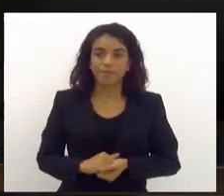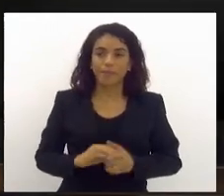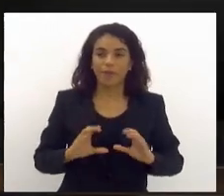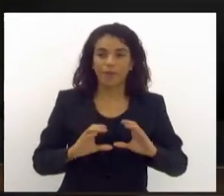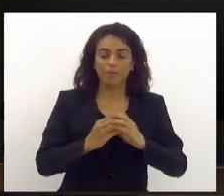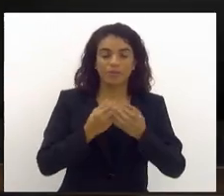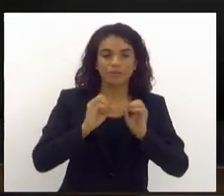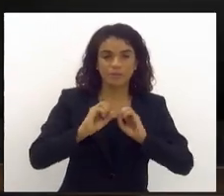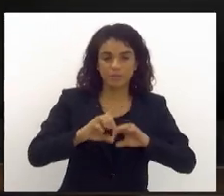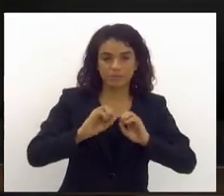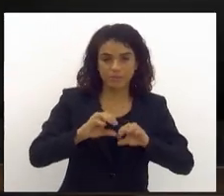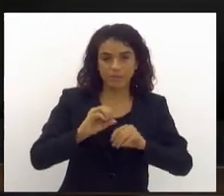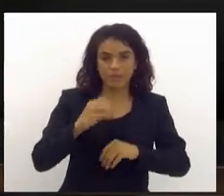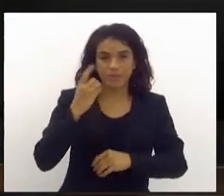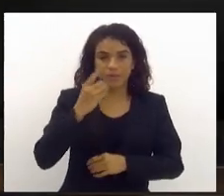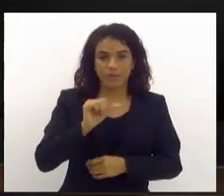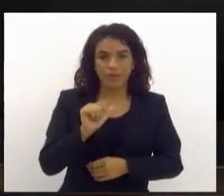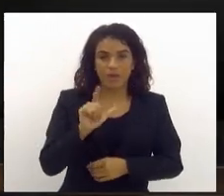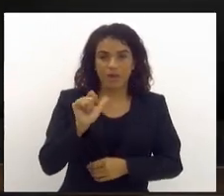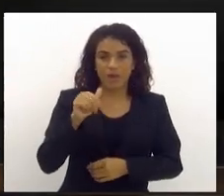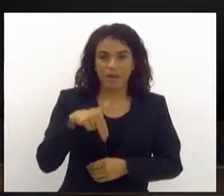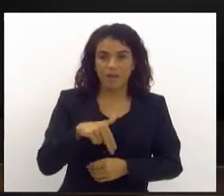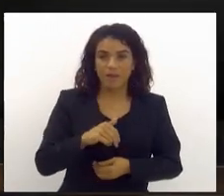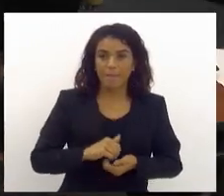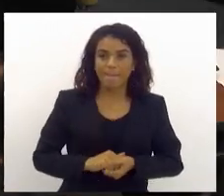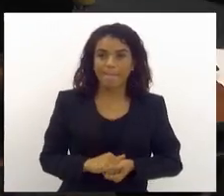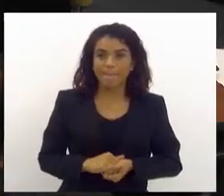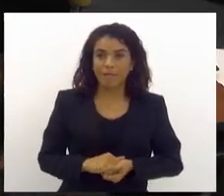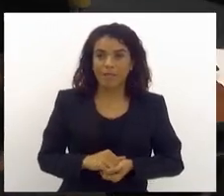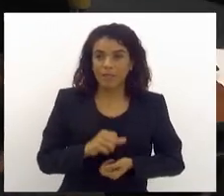Educação, deputado Alan Lopes.